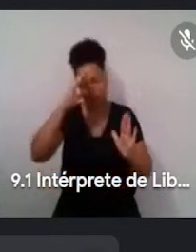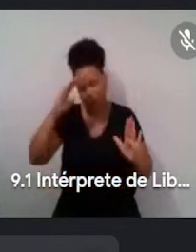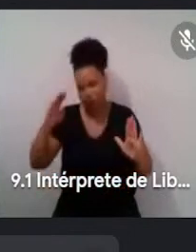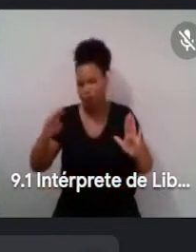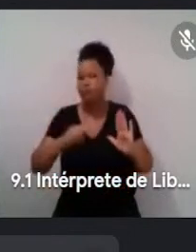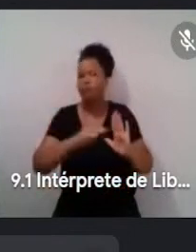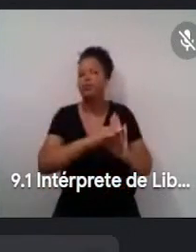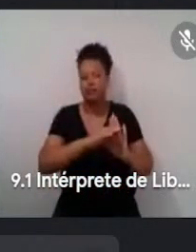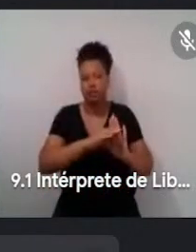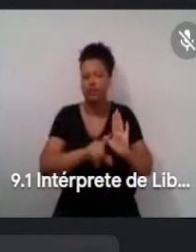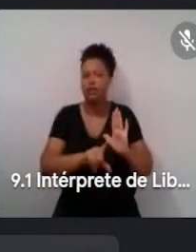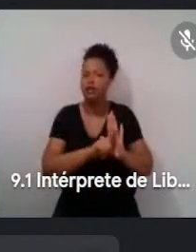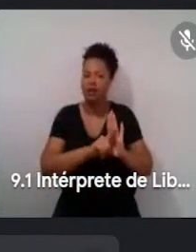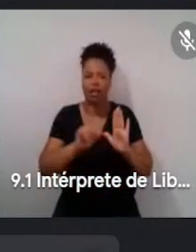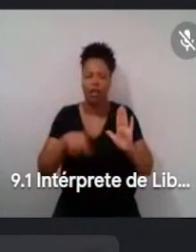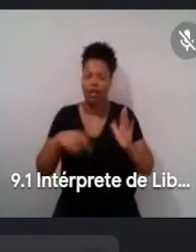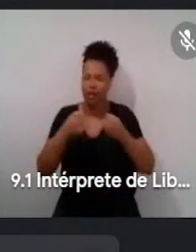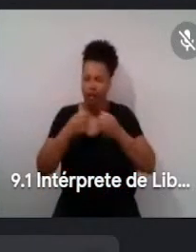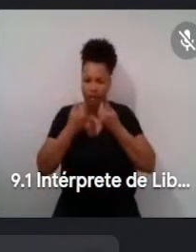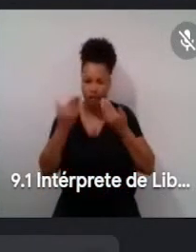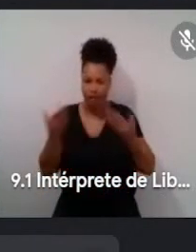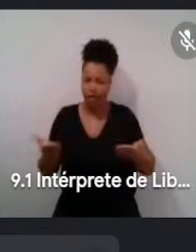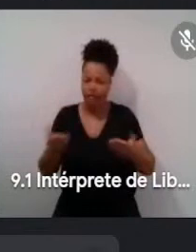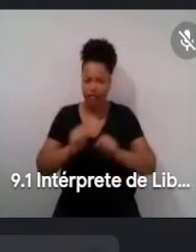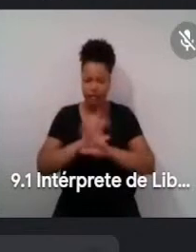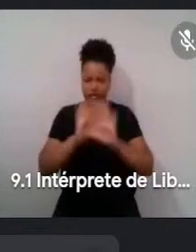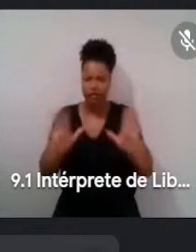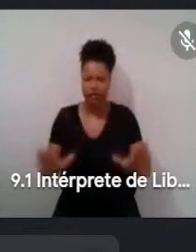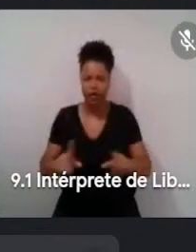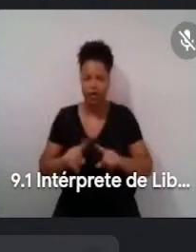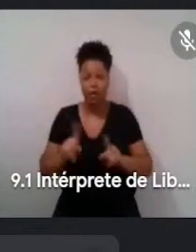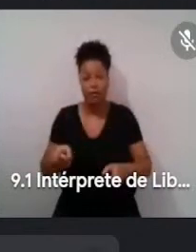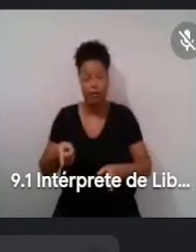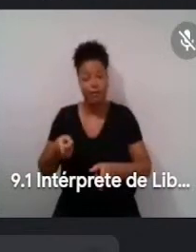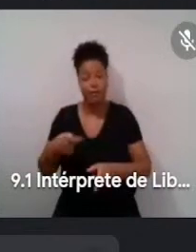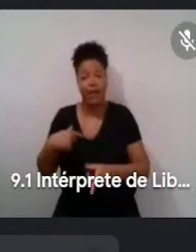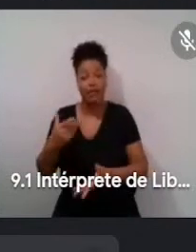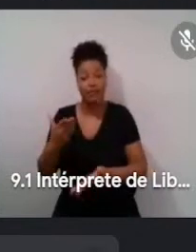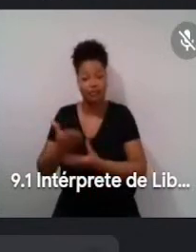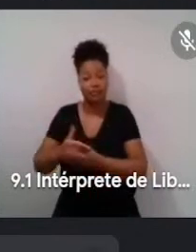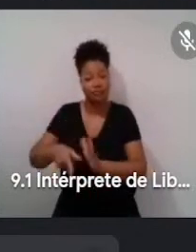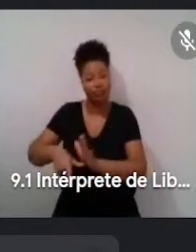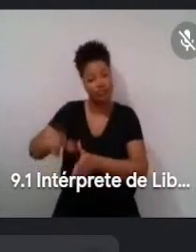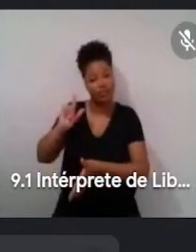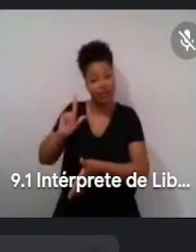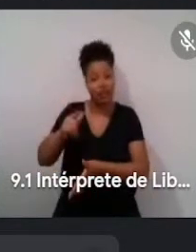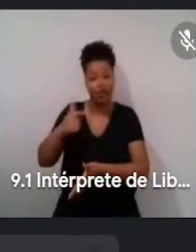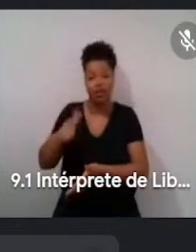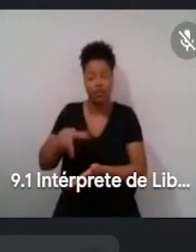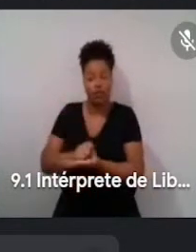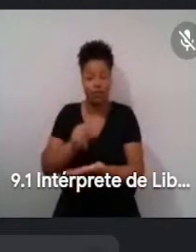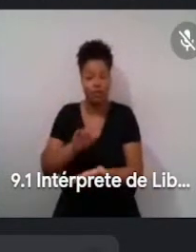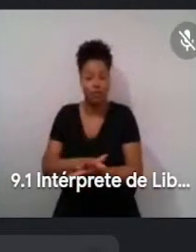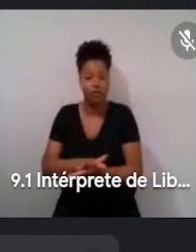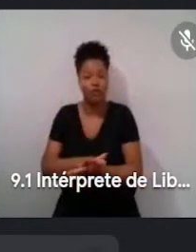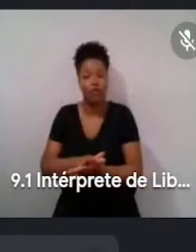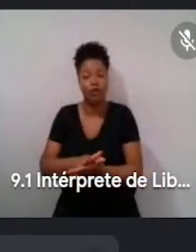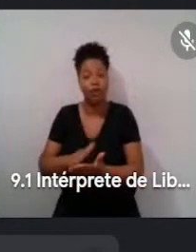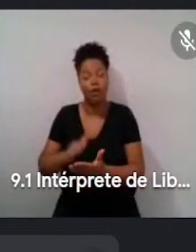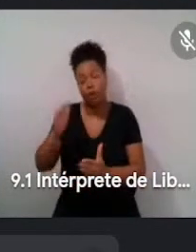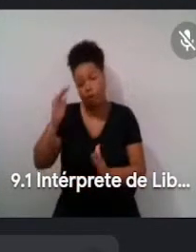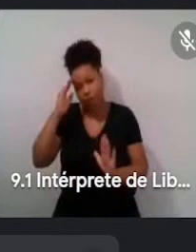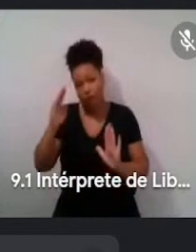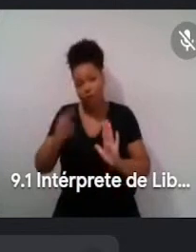é evidente. No entanto, a sentença, como havia adiantado, não aplicou a multa, seguindo a jurisprudência do TSE, porque